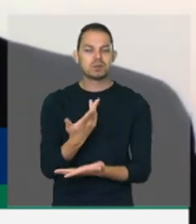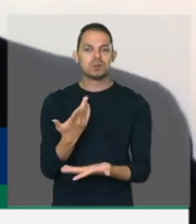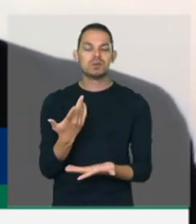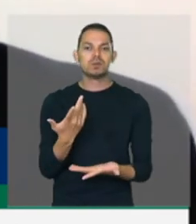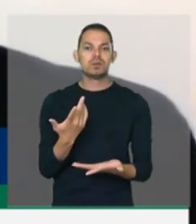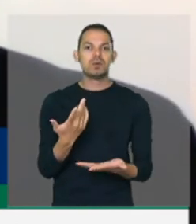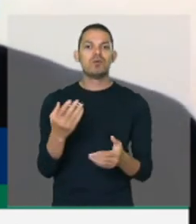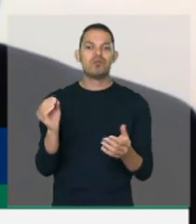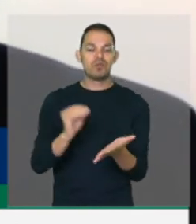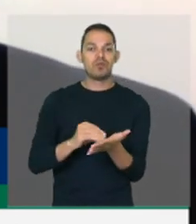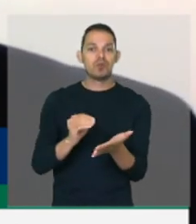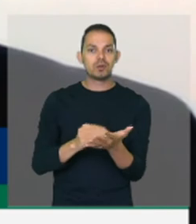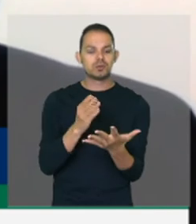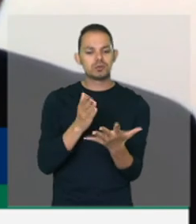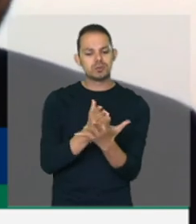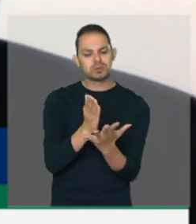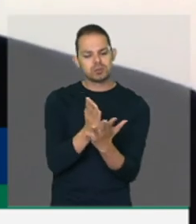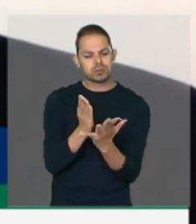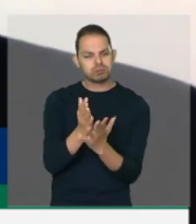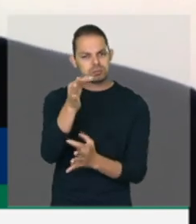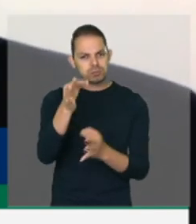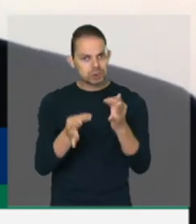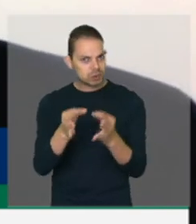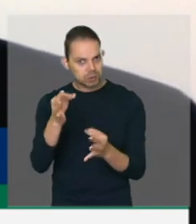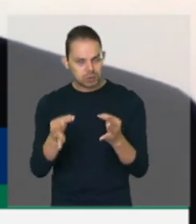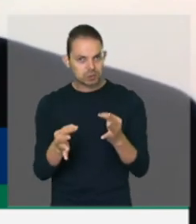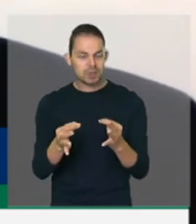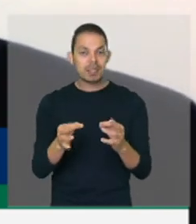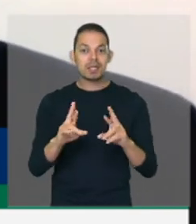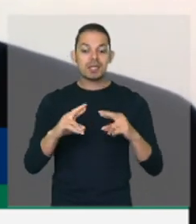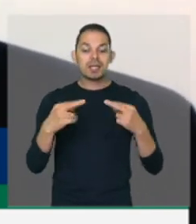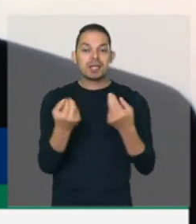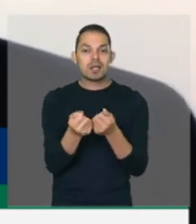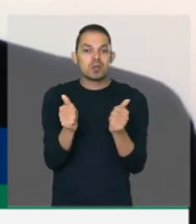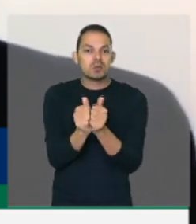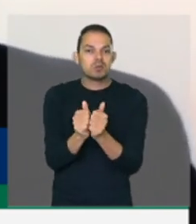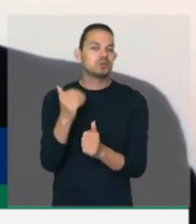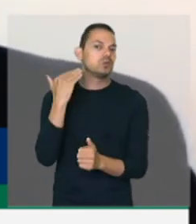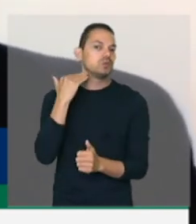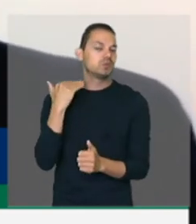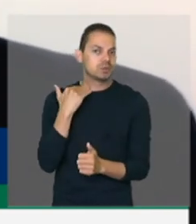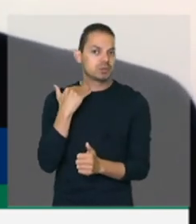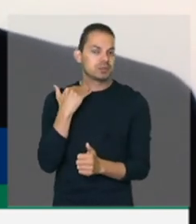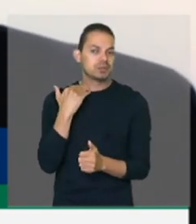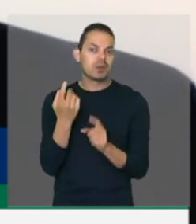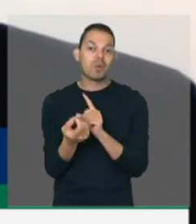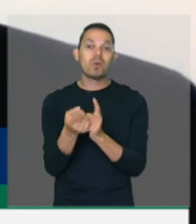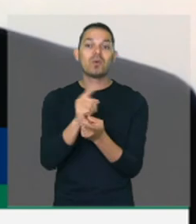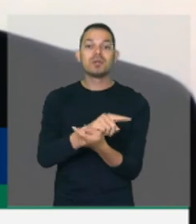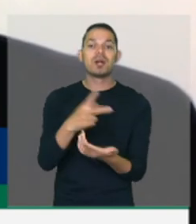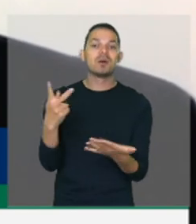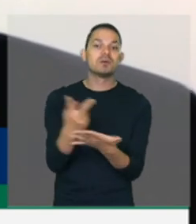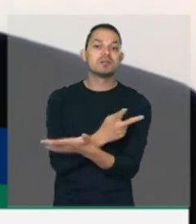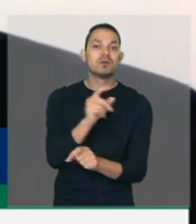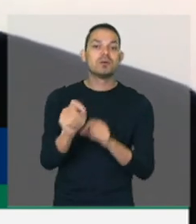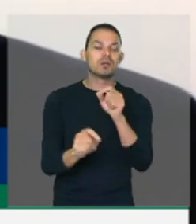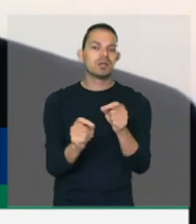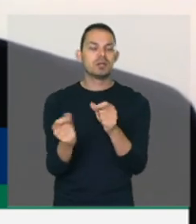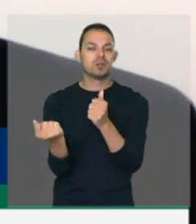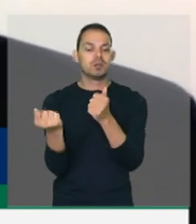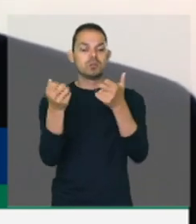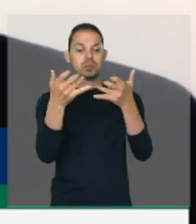enfrentadas essas questões em sede de audiência de custódia. Pelo contrário, usou-se como